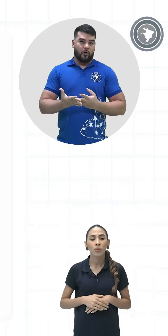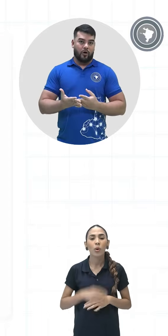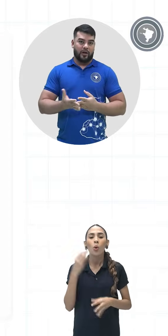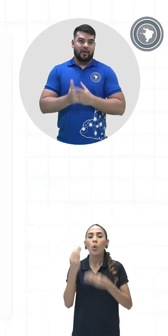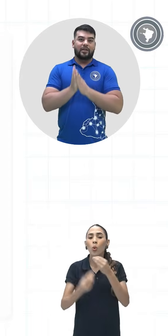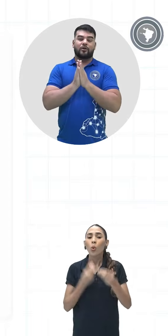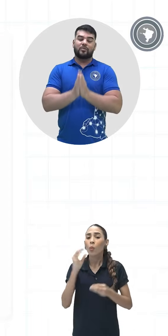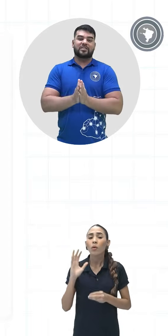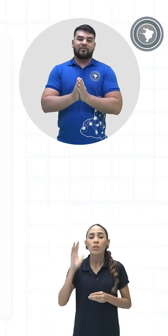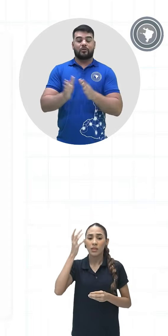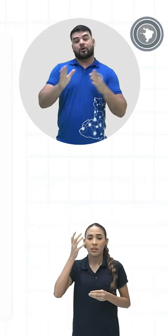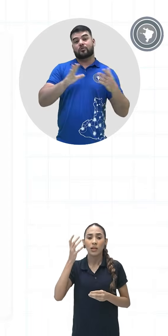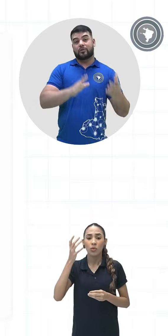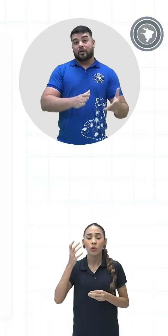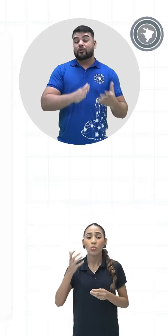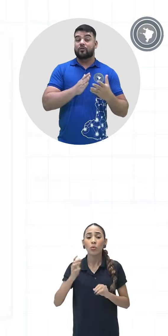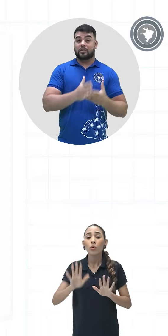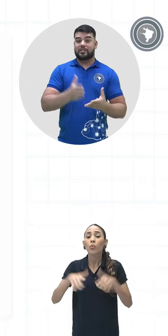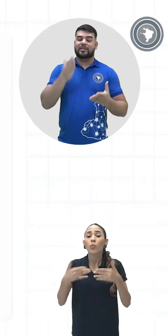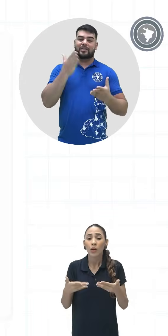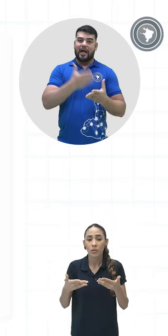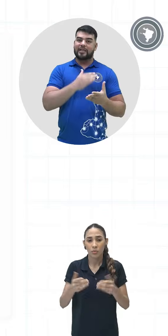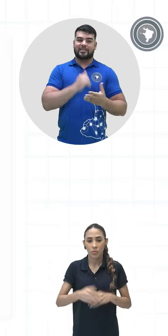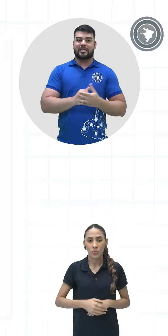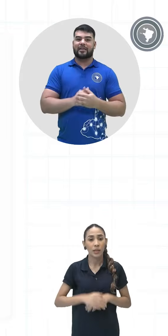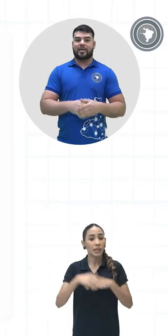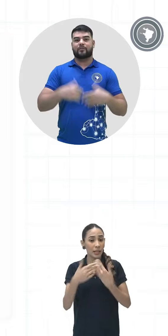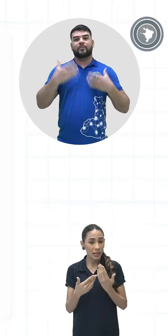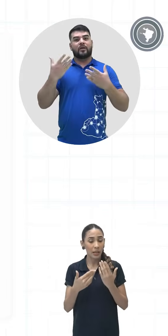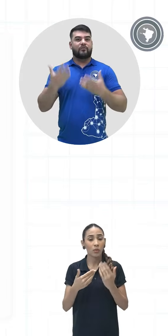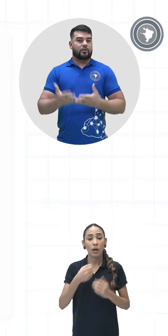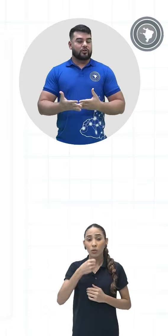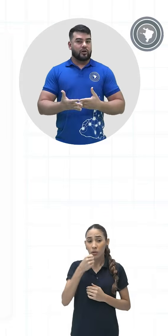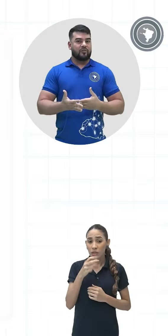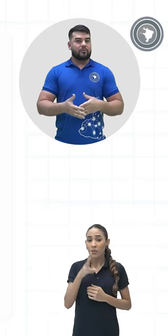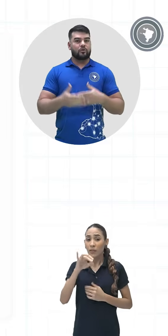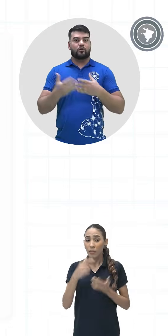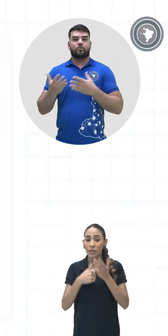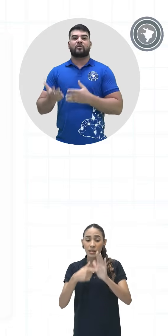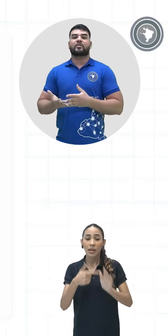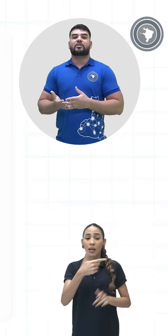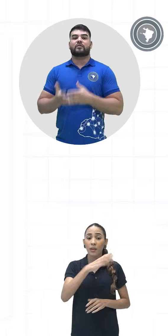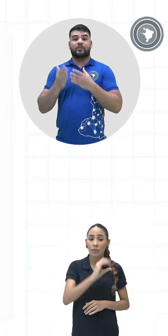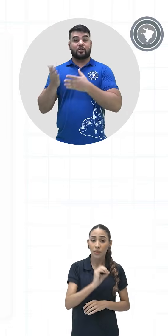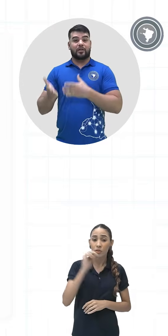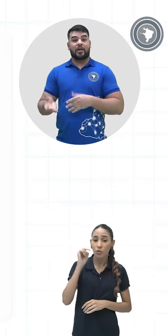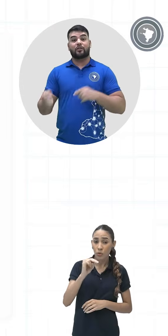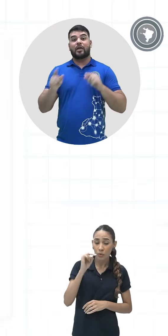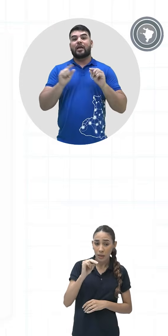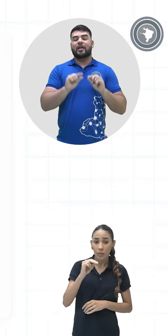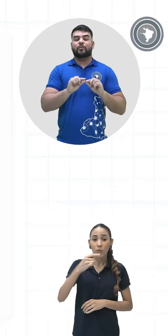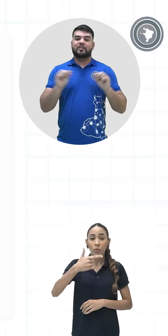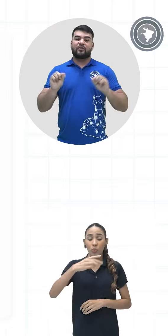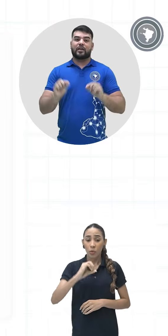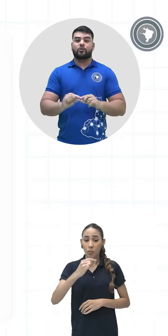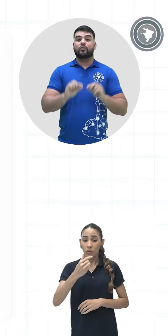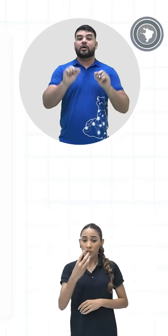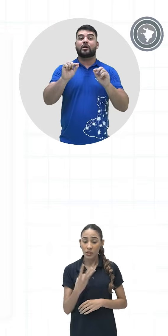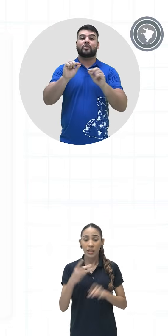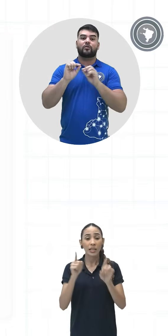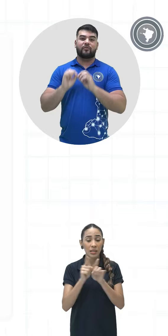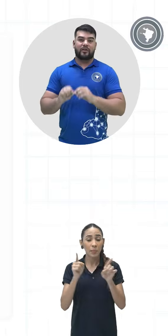isso ocorre? Então, observe que o nosso texto, a notícia, traz essa data, 20 de novembro de 2023, e